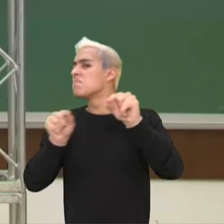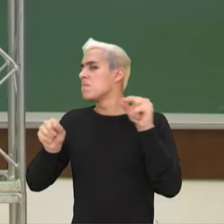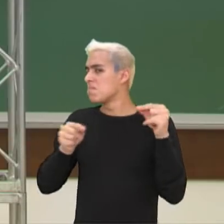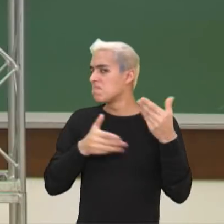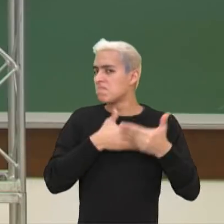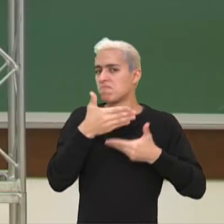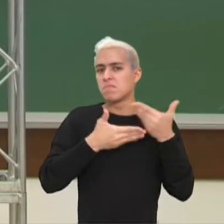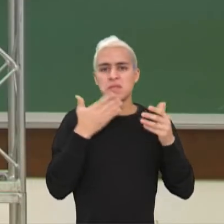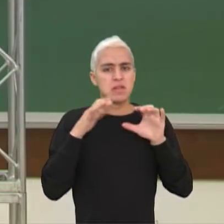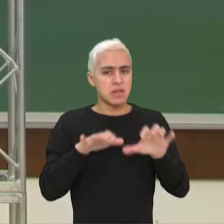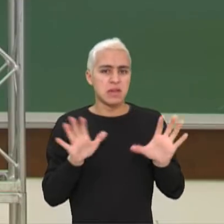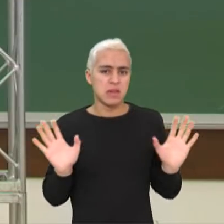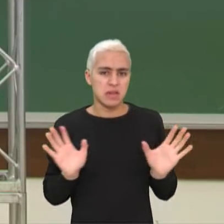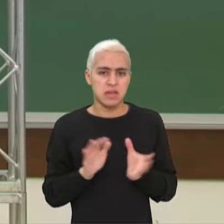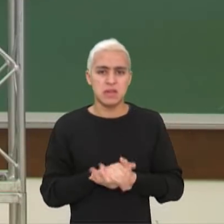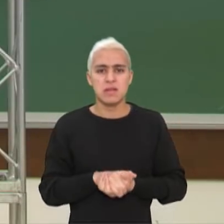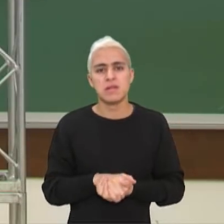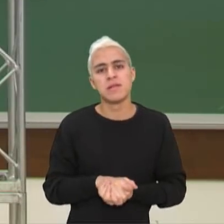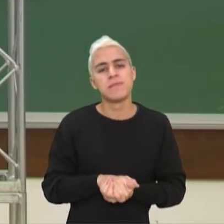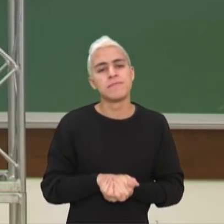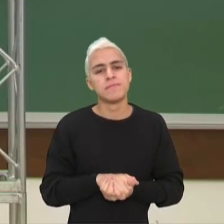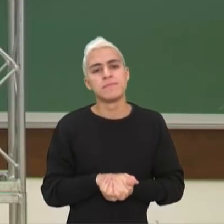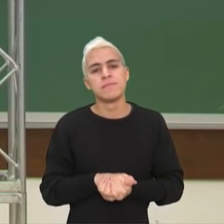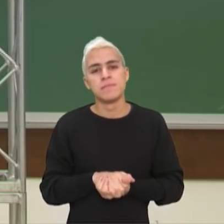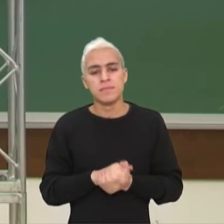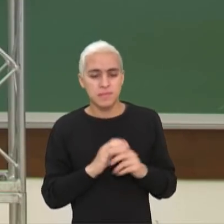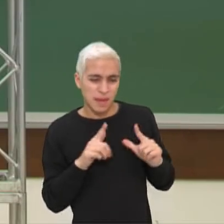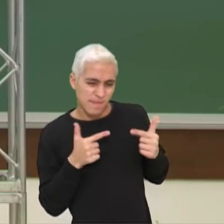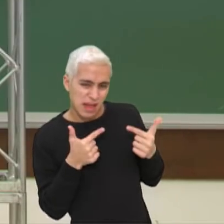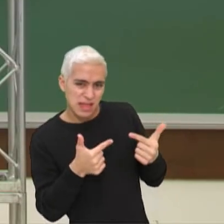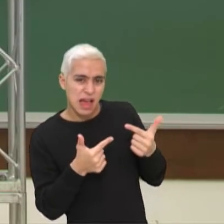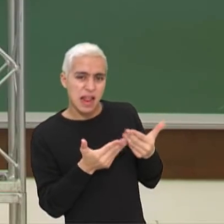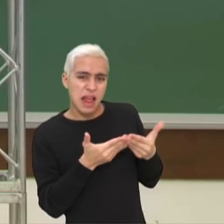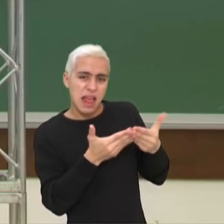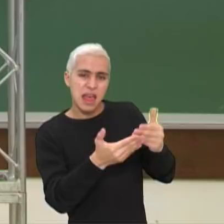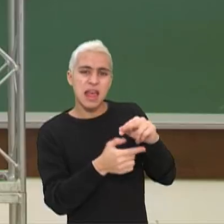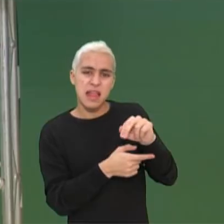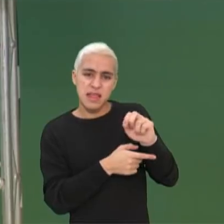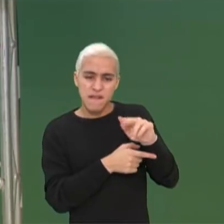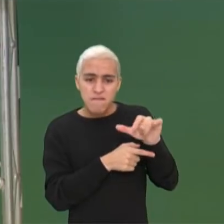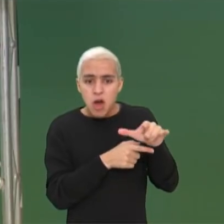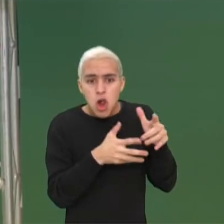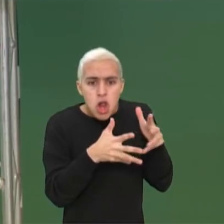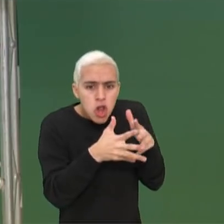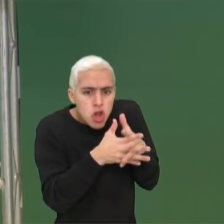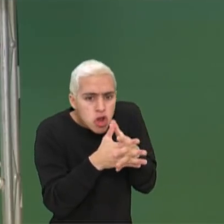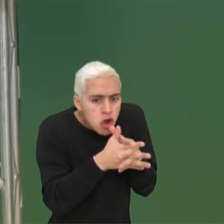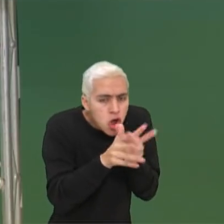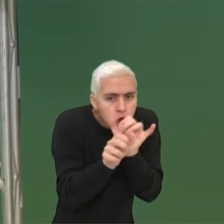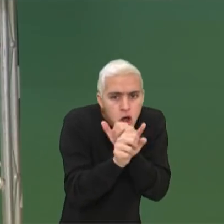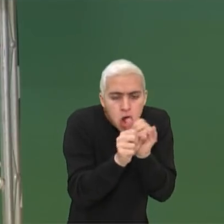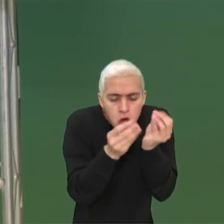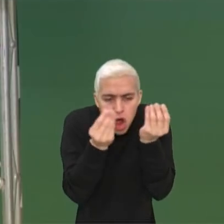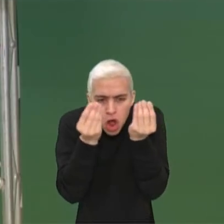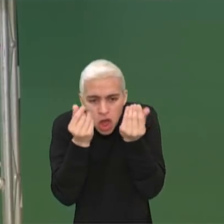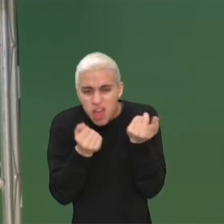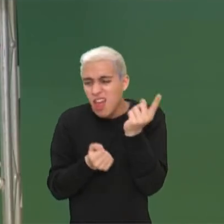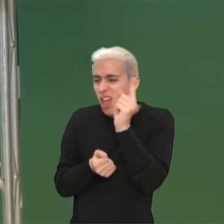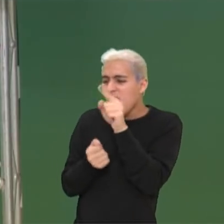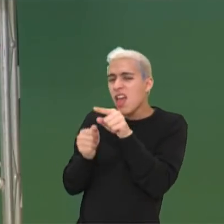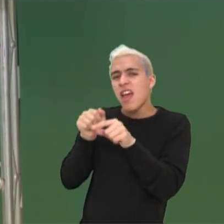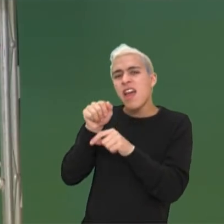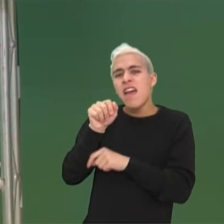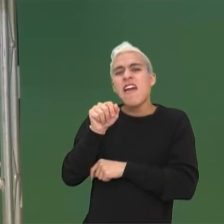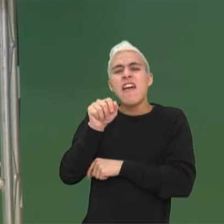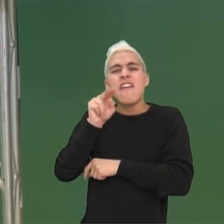sobressair perante o outro, né? Então, Batalha Naval, que é um jogo bem complexo, e o Joguinho da Velha, que é um jogo bem mais fácil